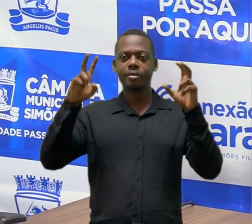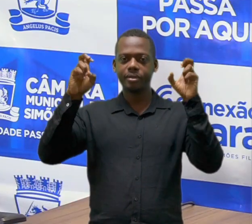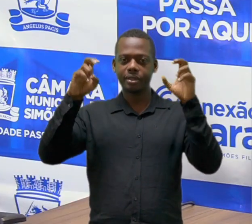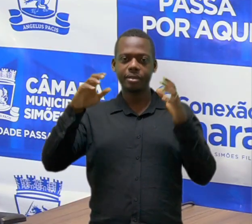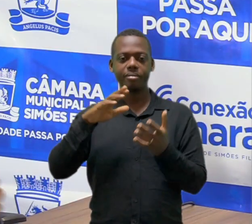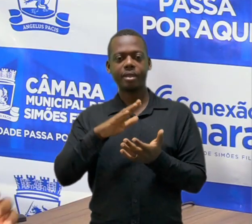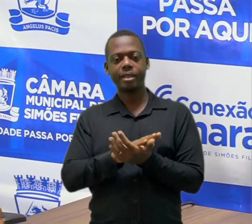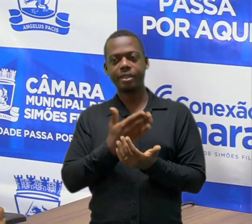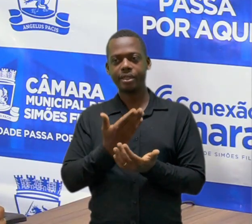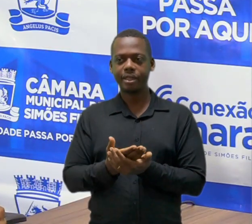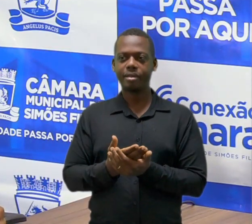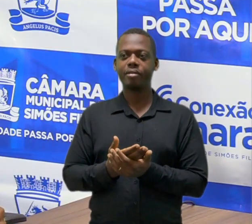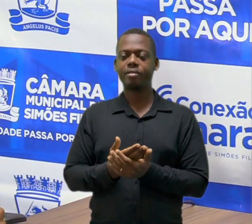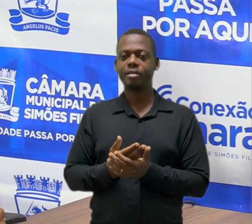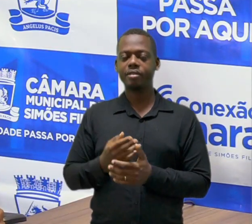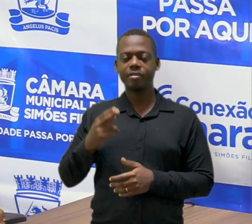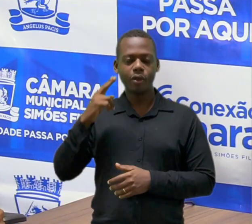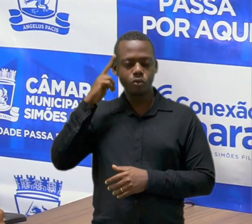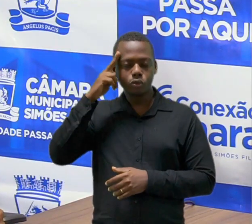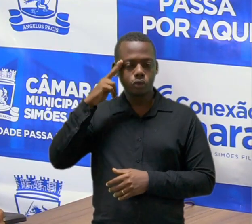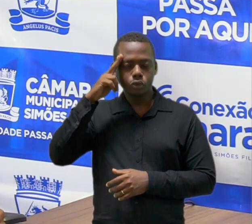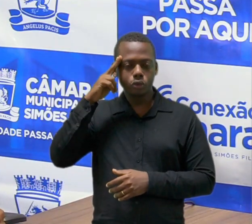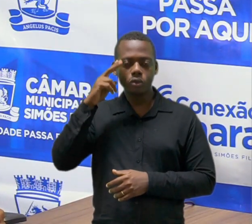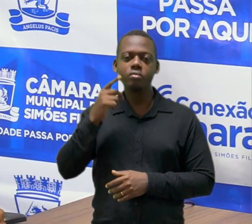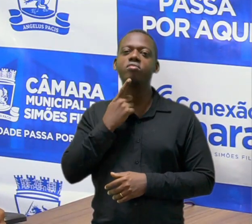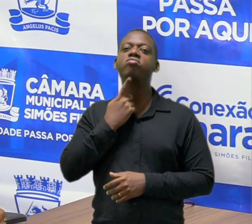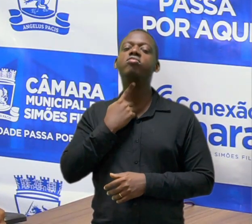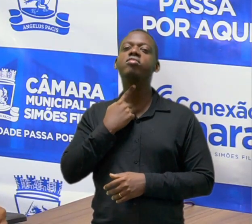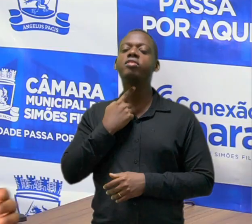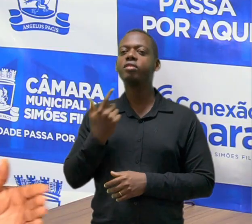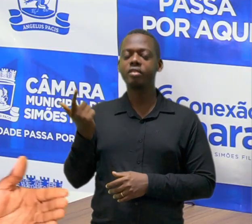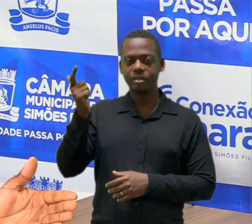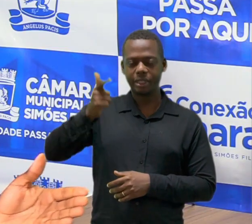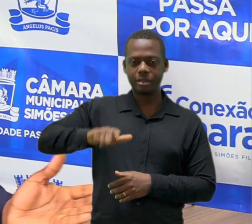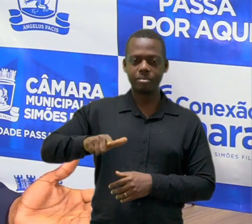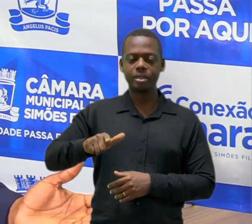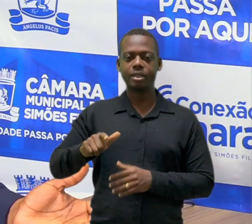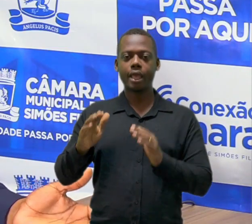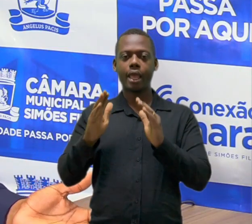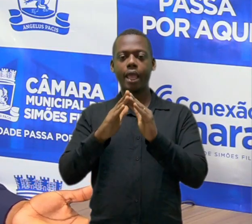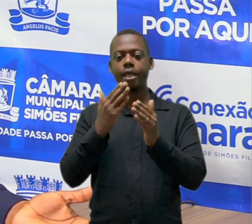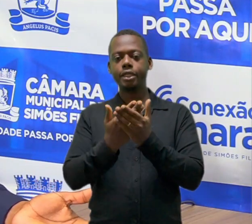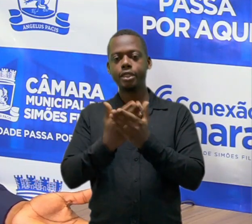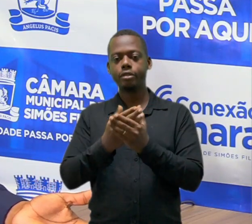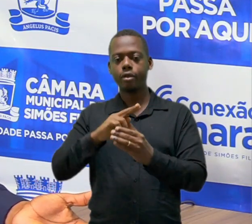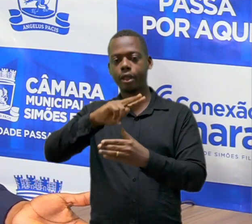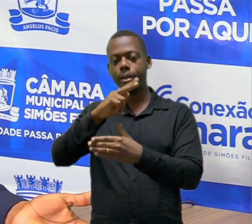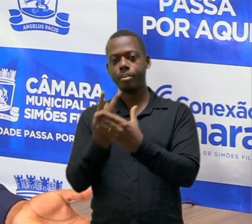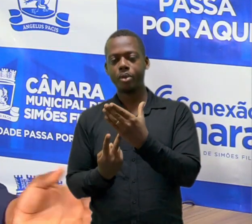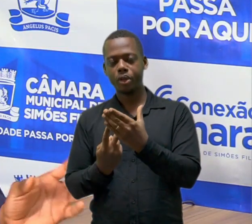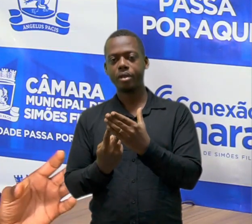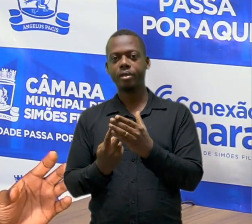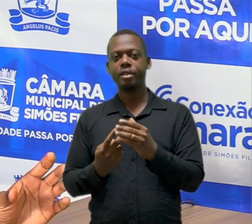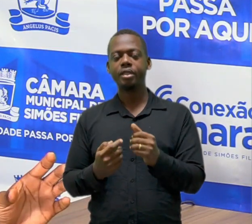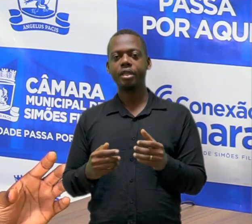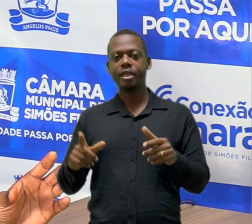Foi. Você falou de um sonho, eu acredito que é possível ter a primeira escola bilíngue aqui, porque também já foi aprovado pela Casa